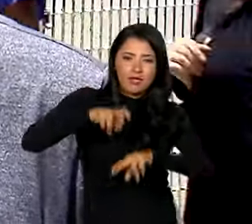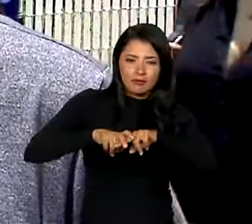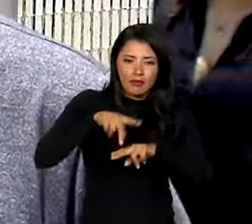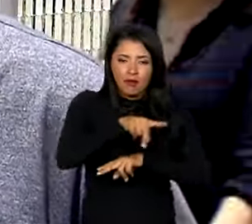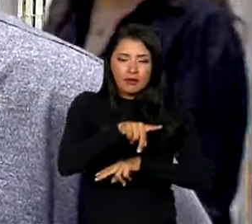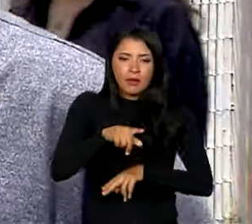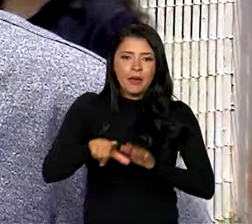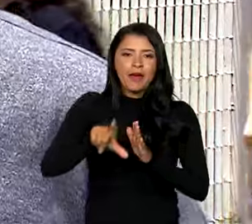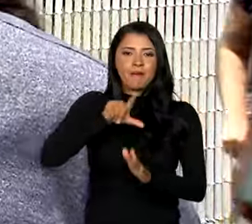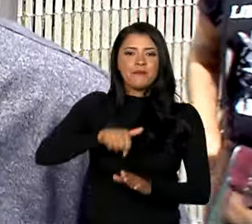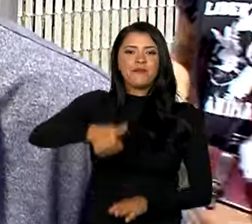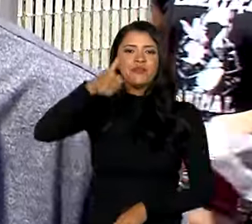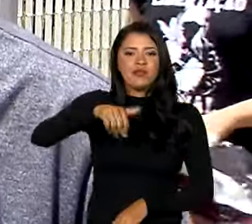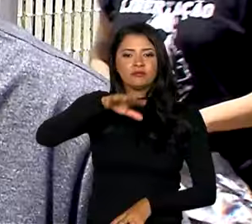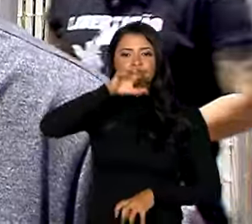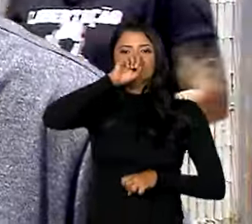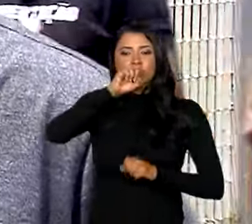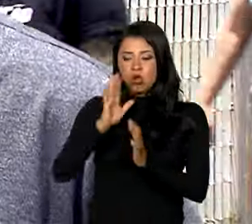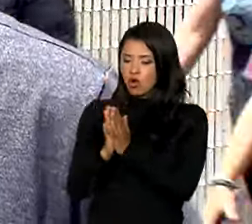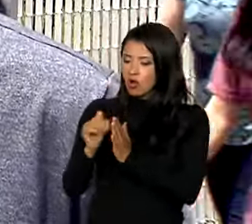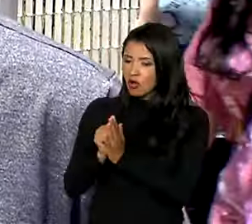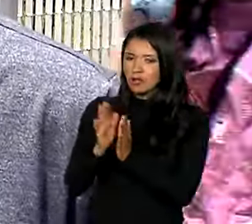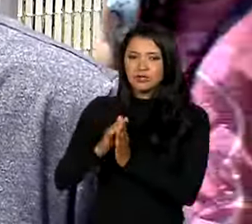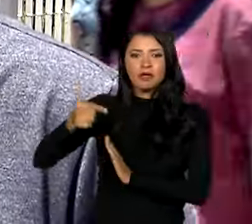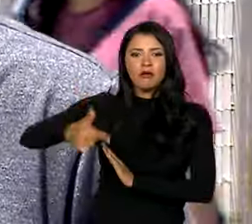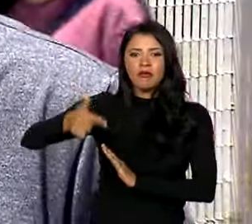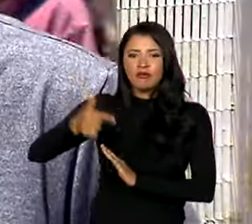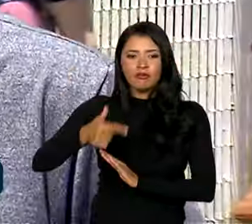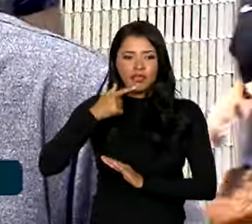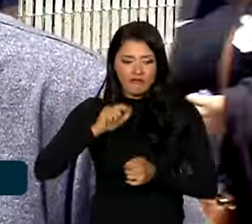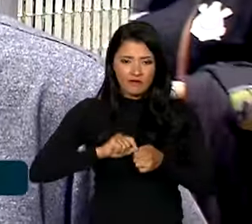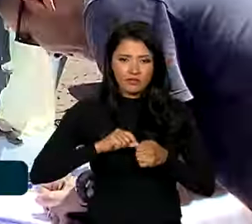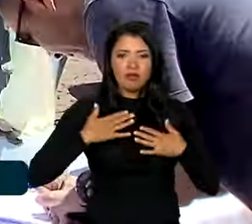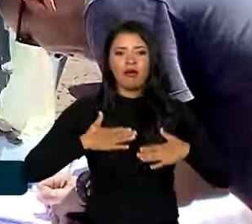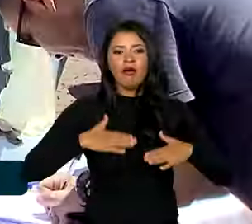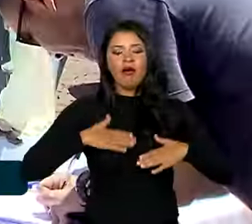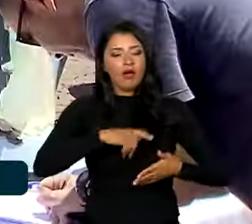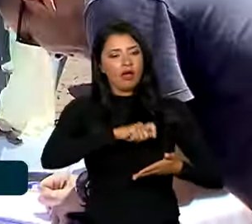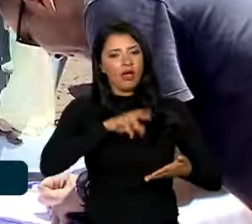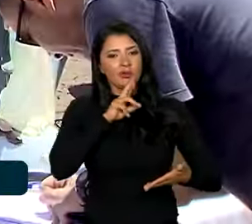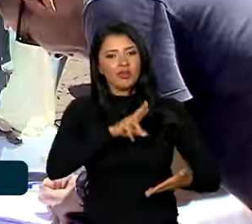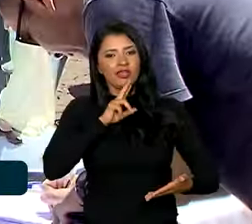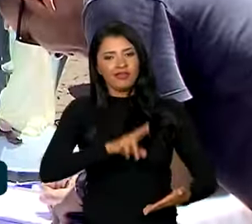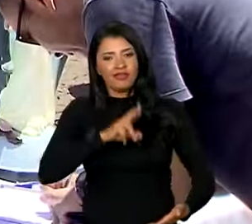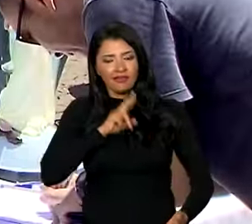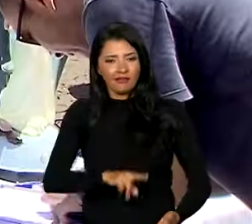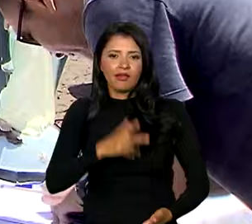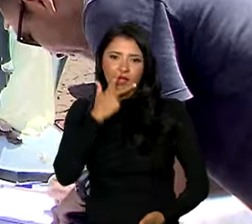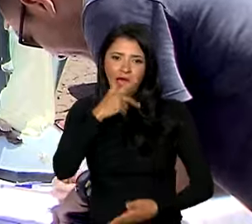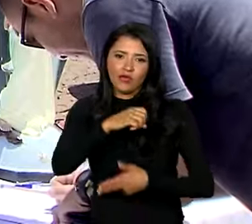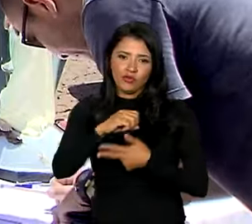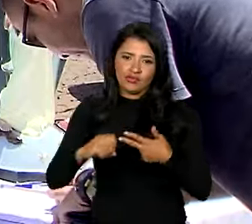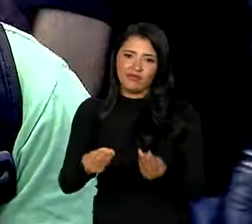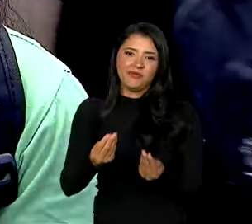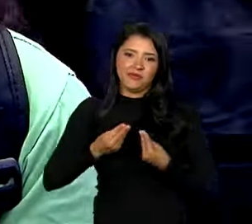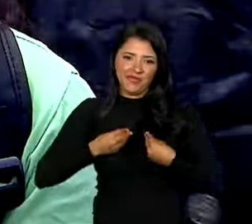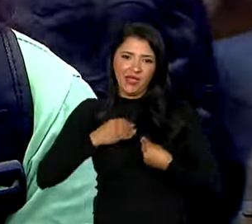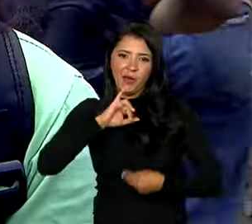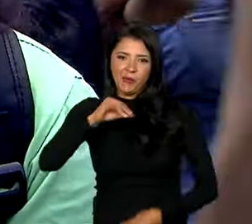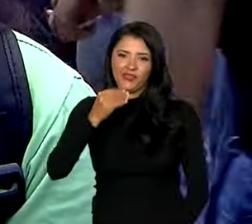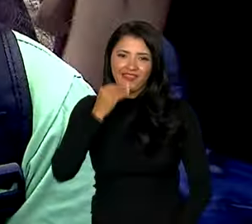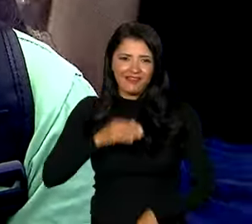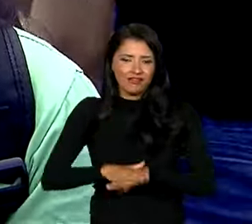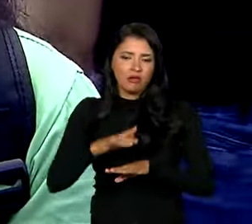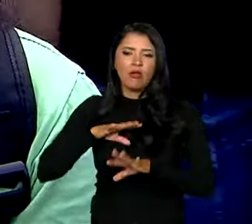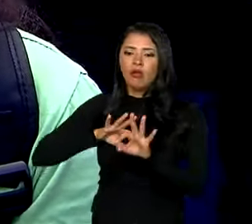respirada primeiro fazer minha oração e e fazer essa prova com tranquilidade o Enem eu acho que vai me dar muito mais oportunidades né eu me